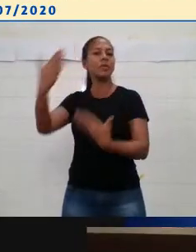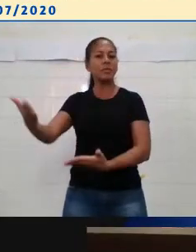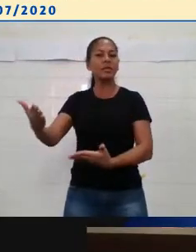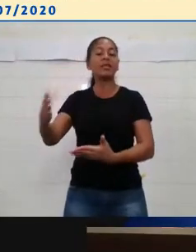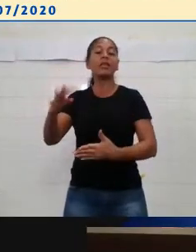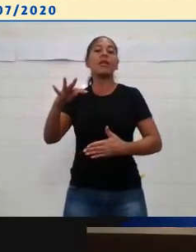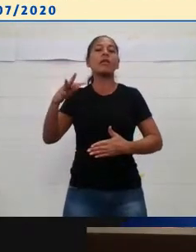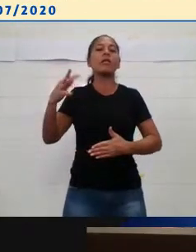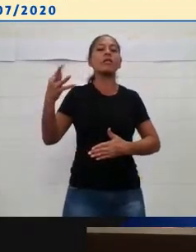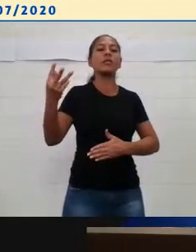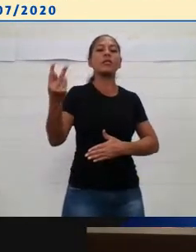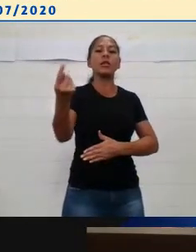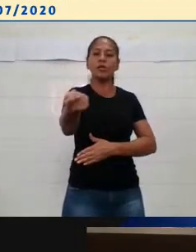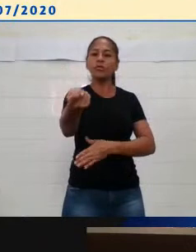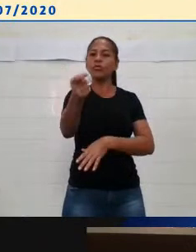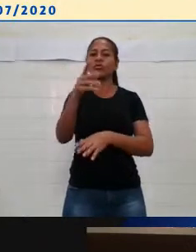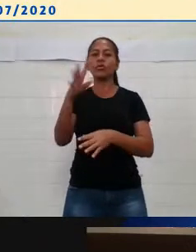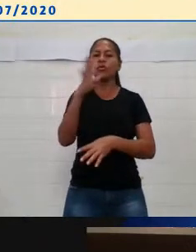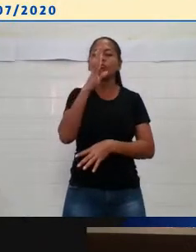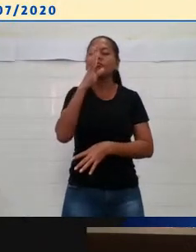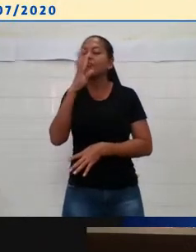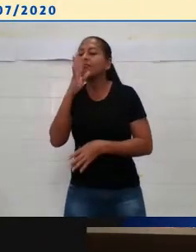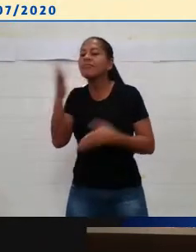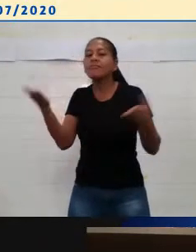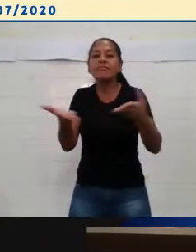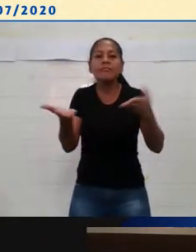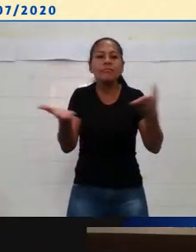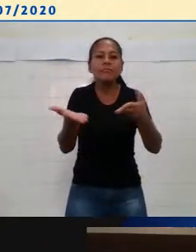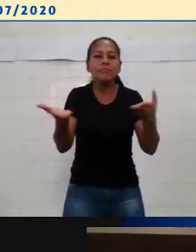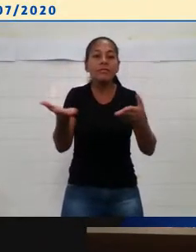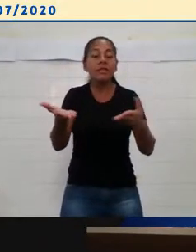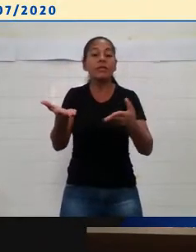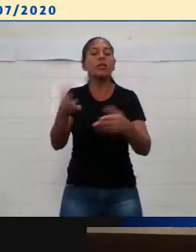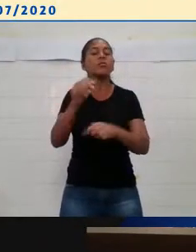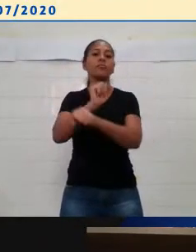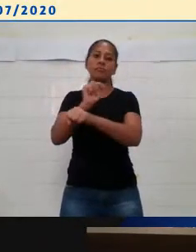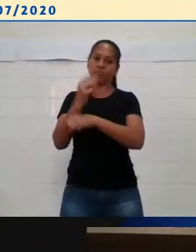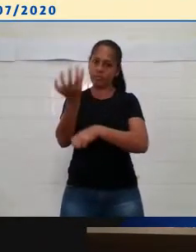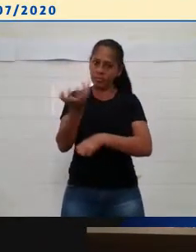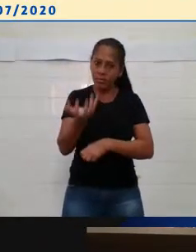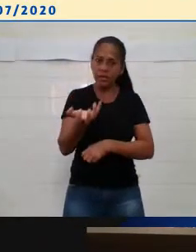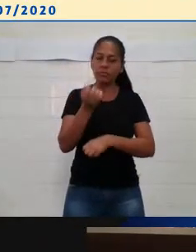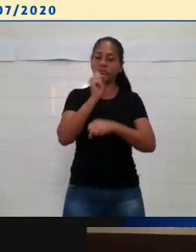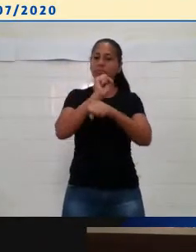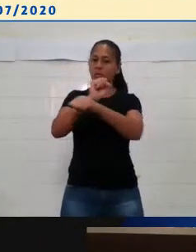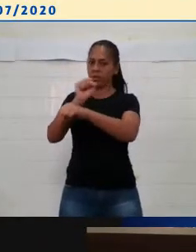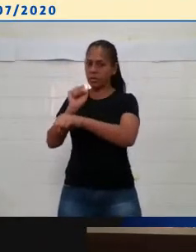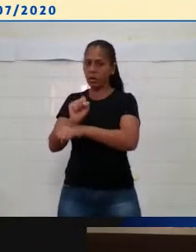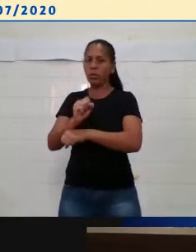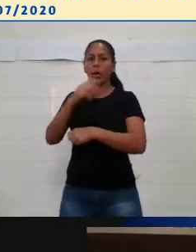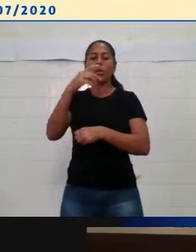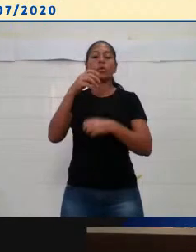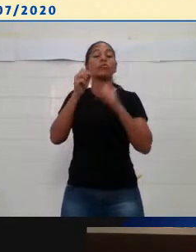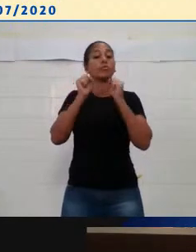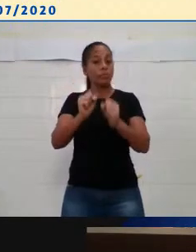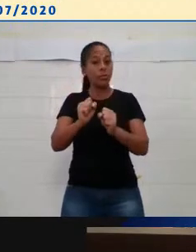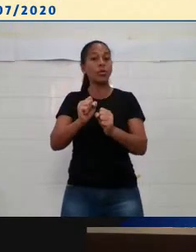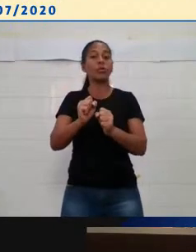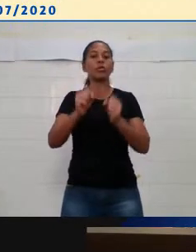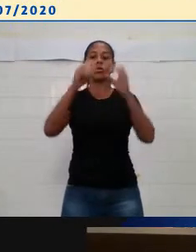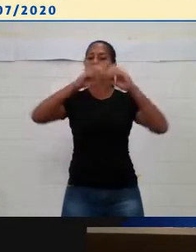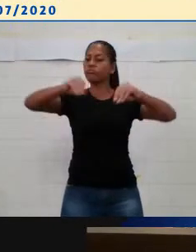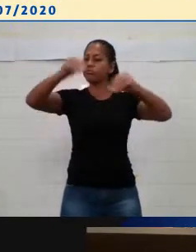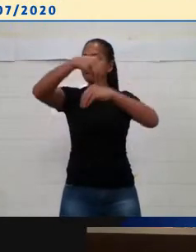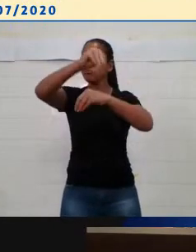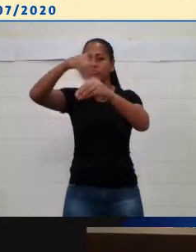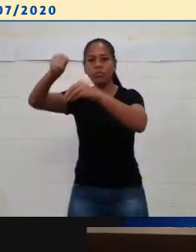todos que estão nos assistindo nesse momento e espero, né, poder compartilhar um pouco das nossas